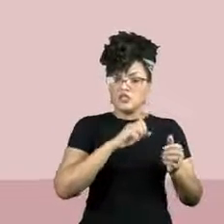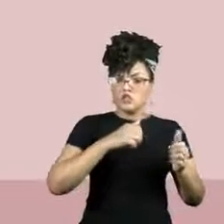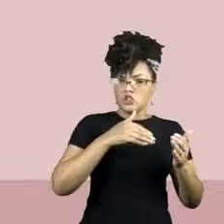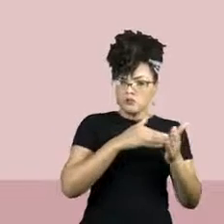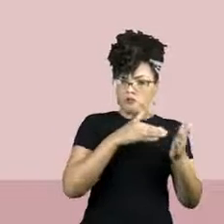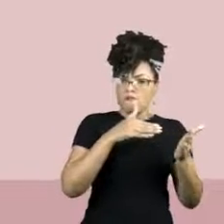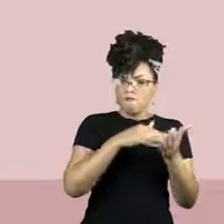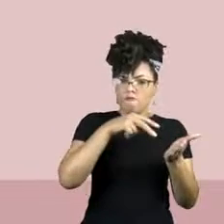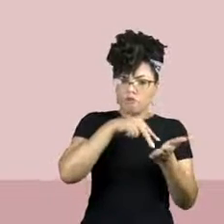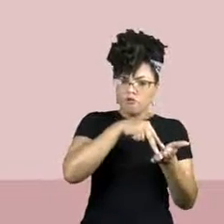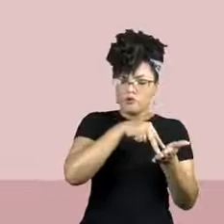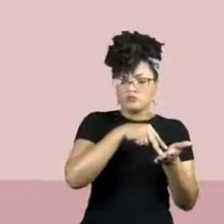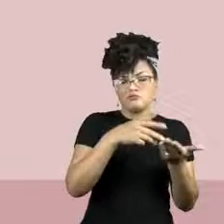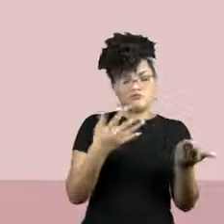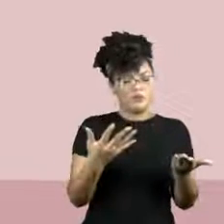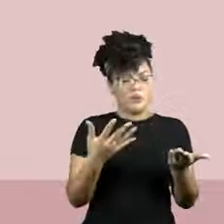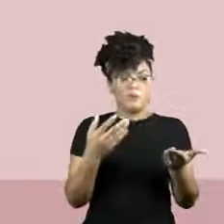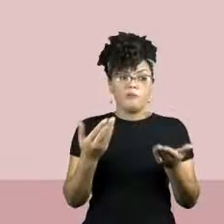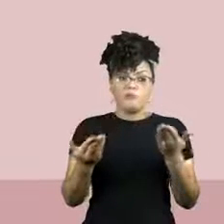rompido. Né? Então,